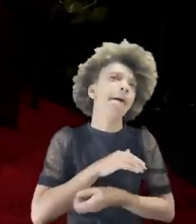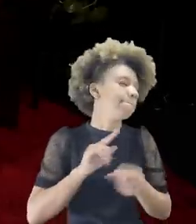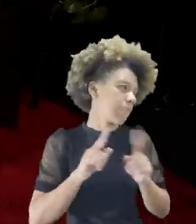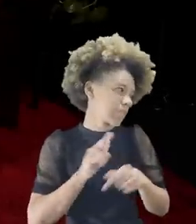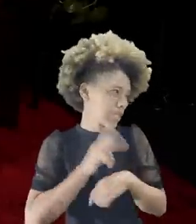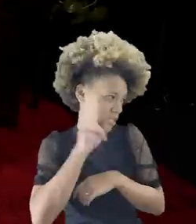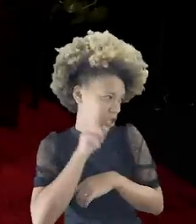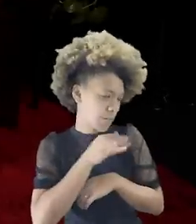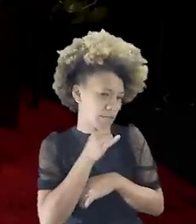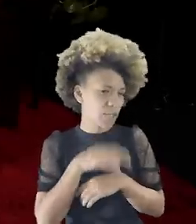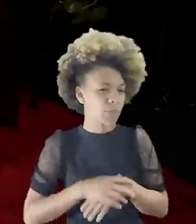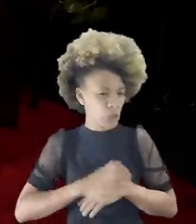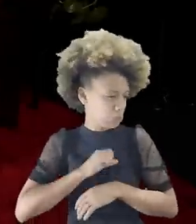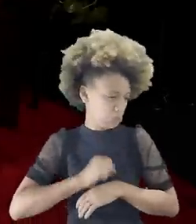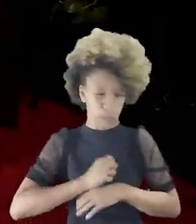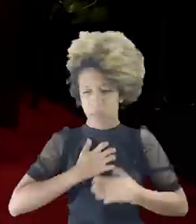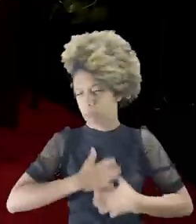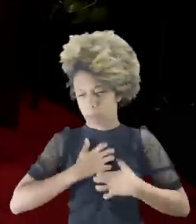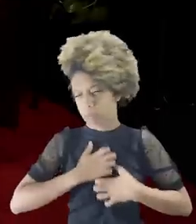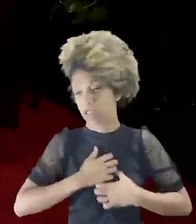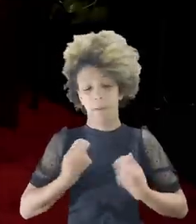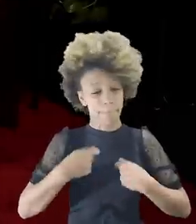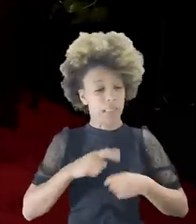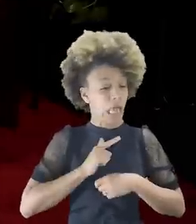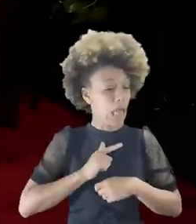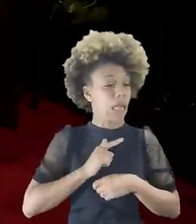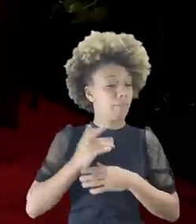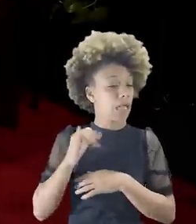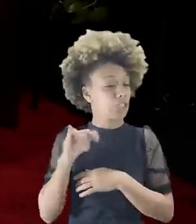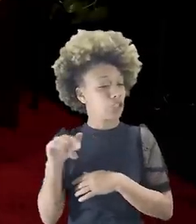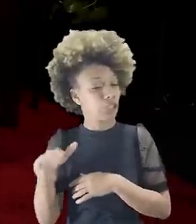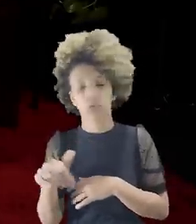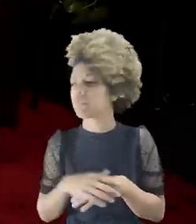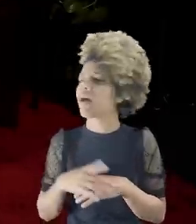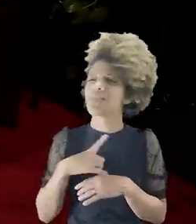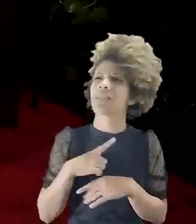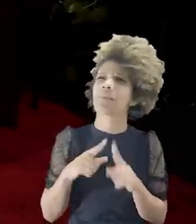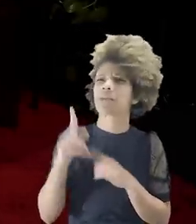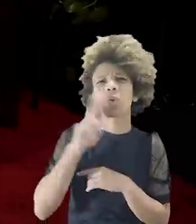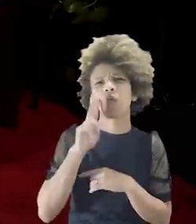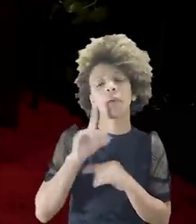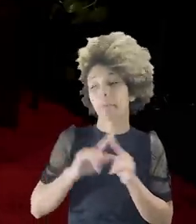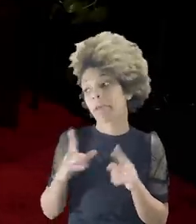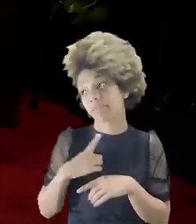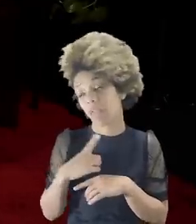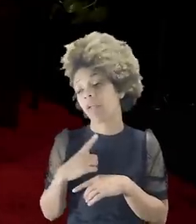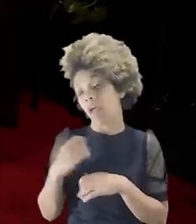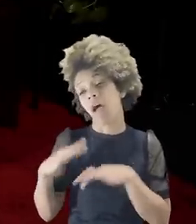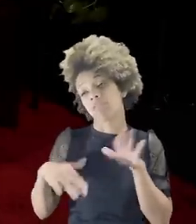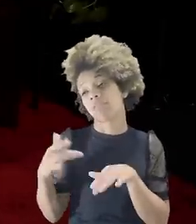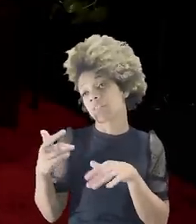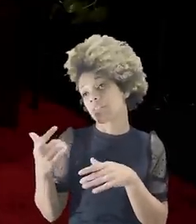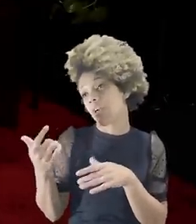ou não e você tem história de bastidores assim do tipo os cara fica puto fala que pariu vou ter que ir para indiana eu não quero ir para indiano eu não lembro muito de história mas tem esse cara